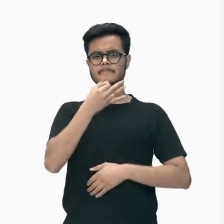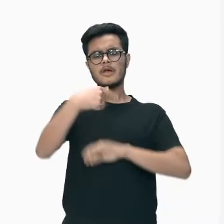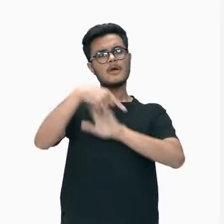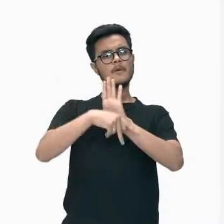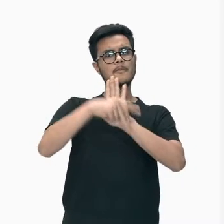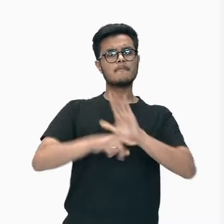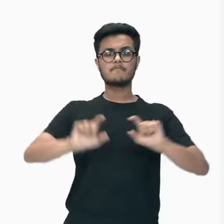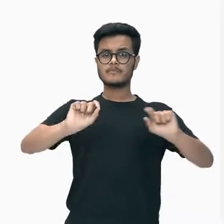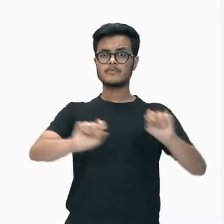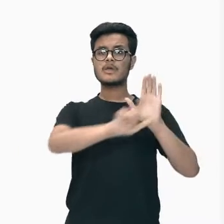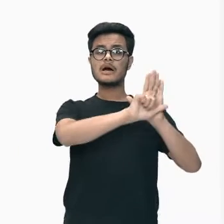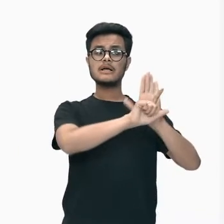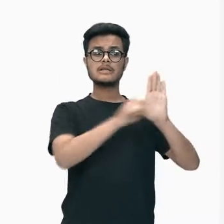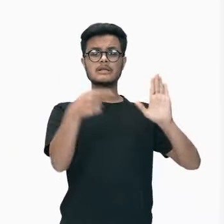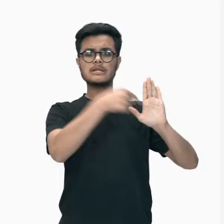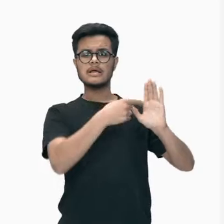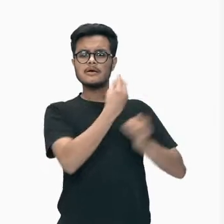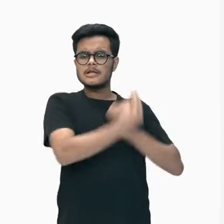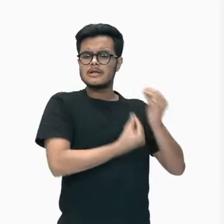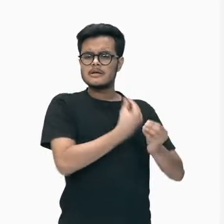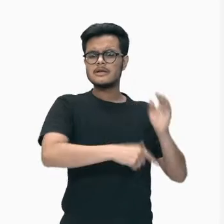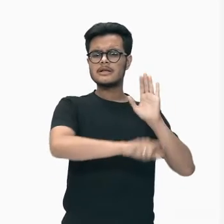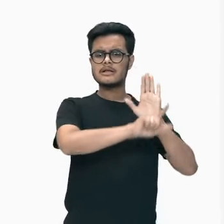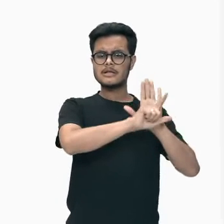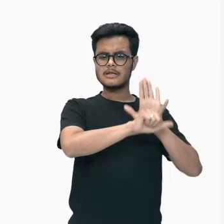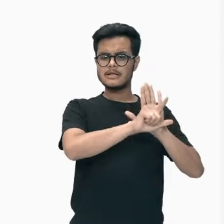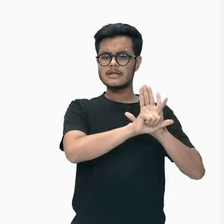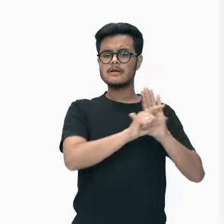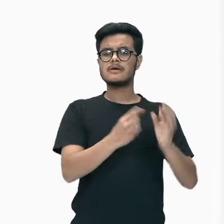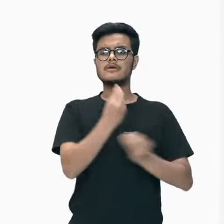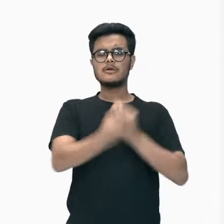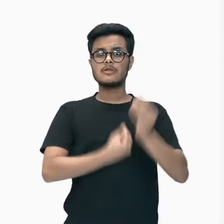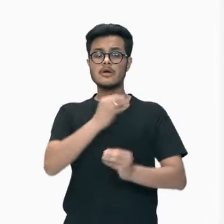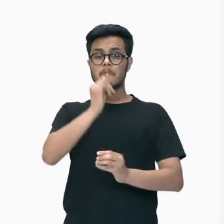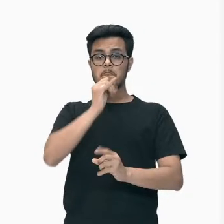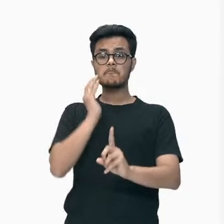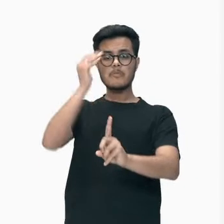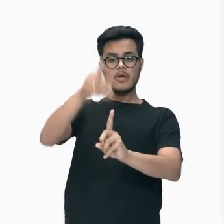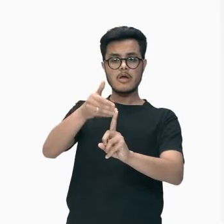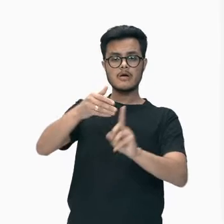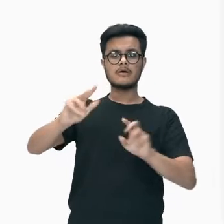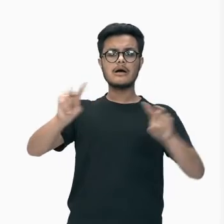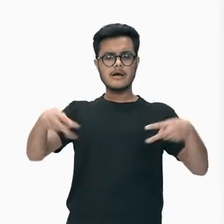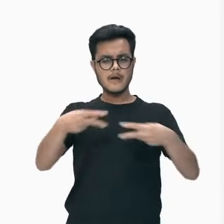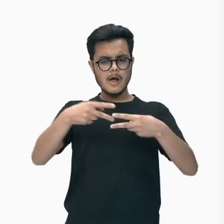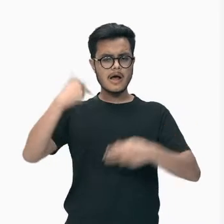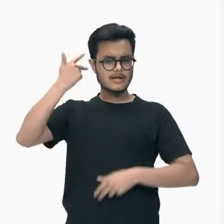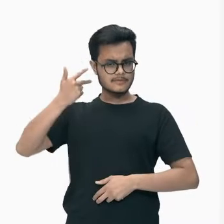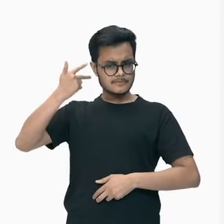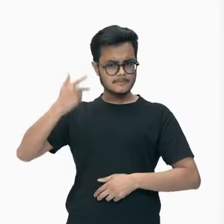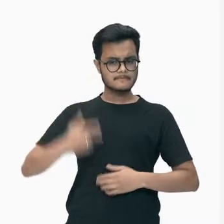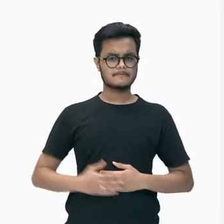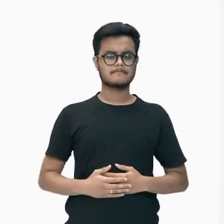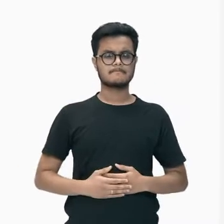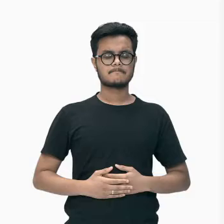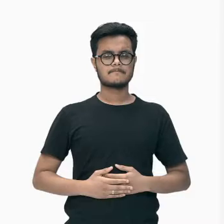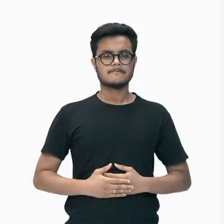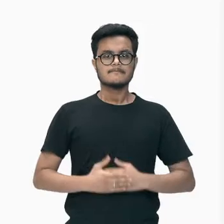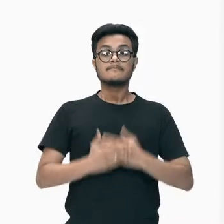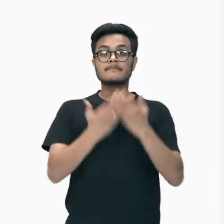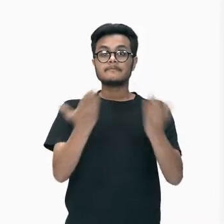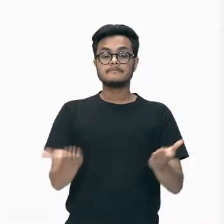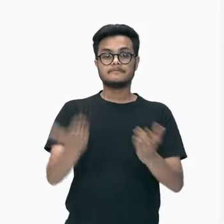projeto nacional caracterizado pela centralização político-administrativa. Nós vimos